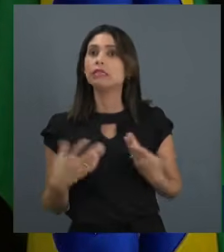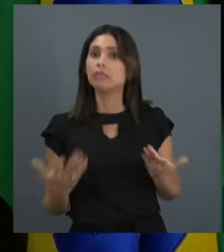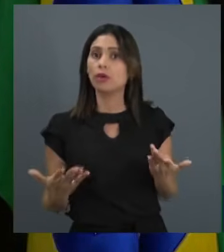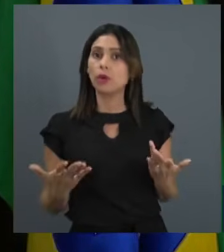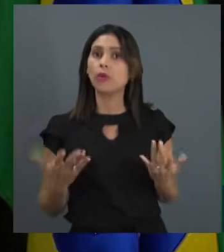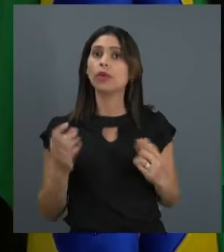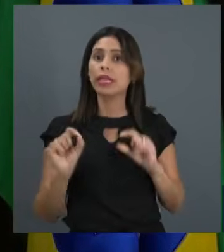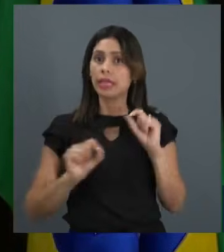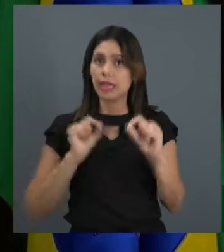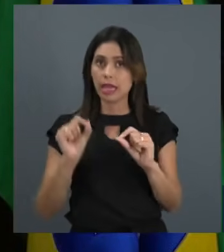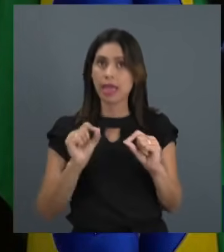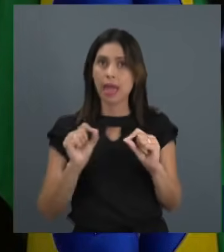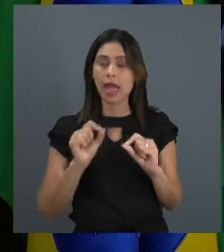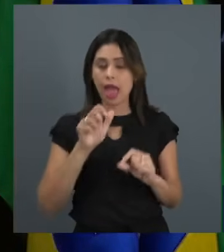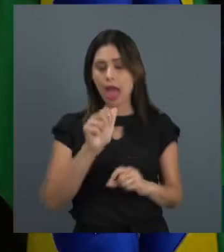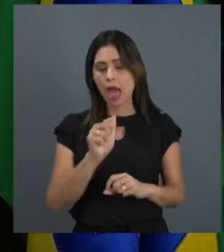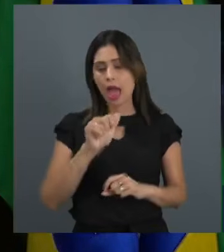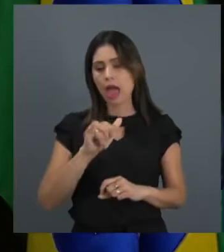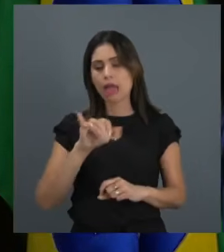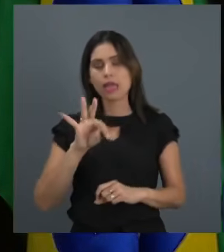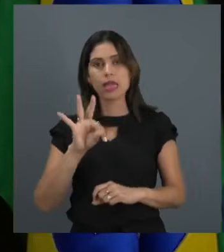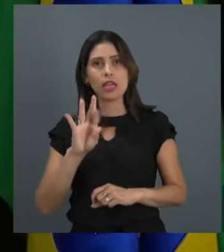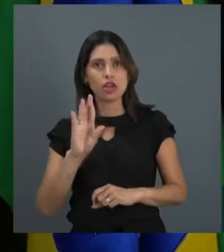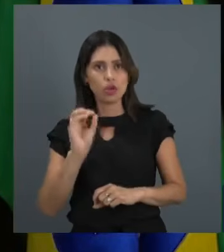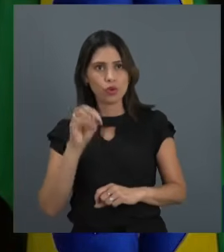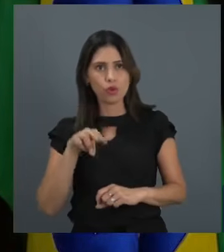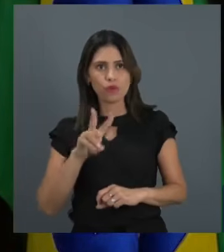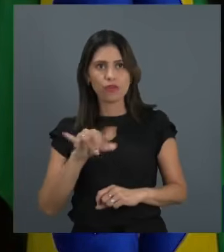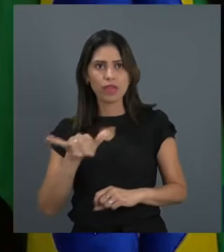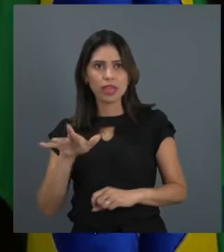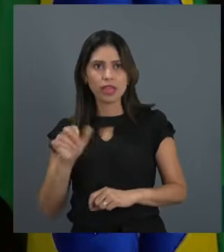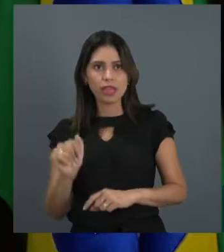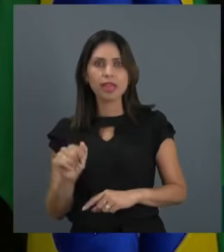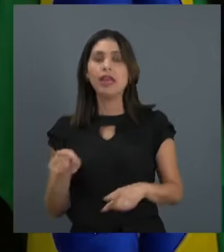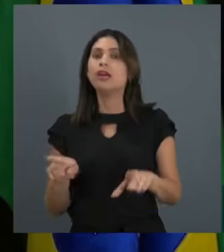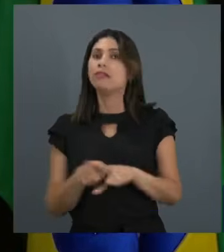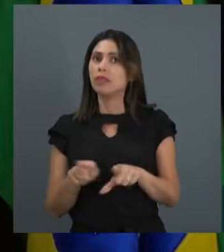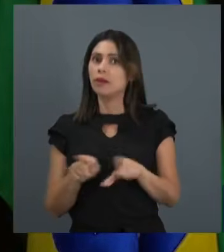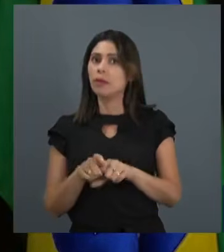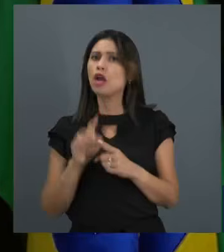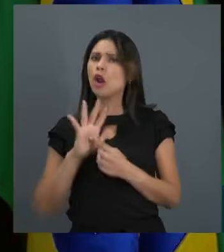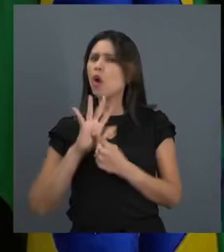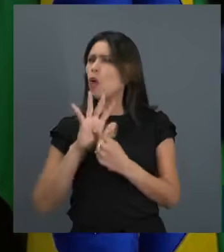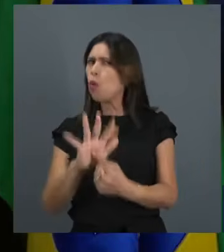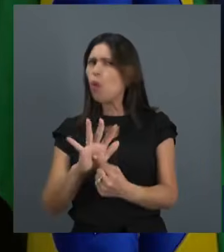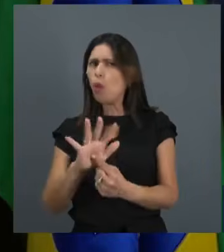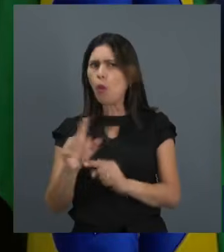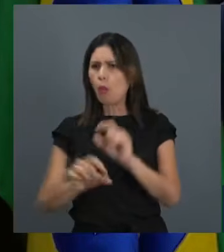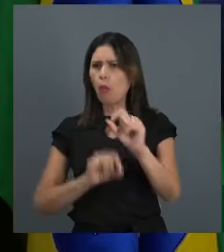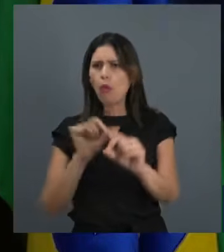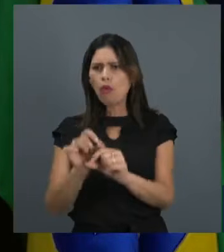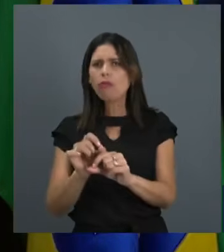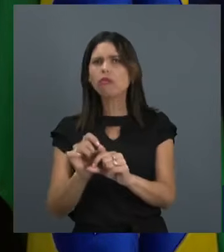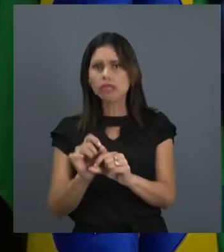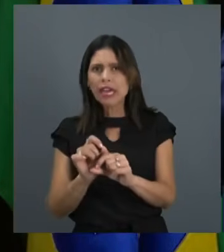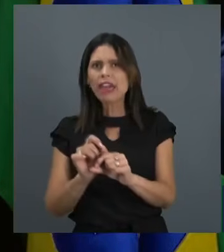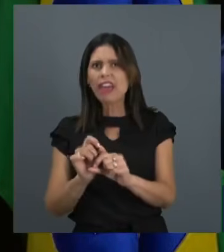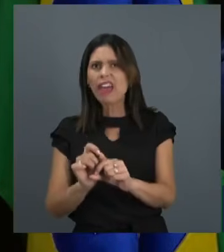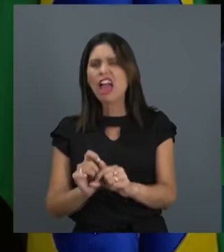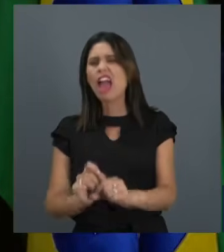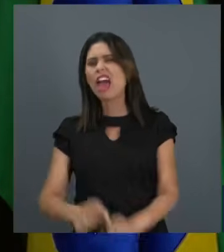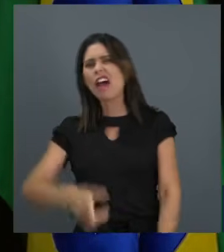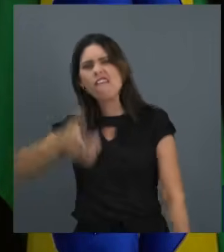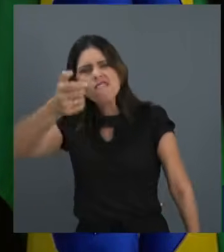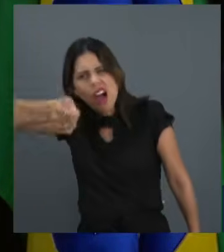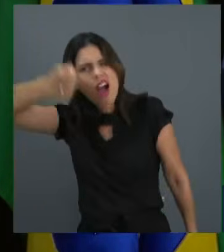pelos juízes Ayrton Vieira e Marco Antônio Vargas era de literalmente, abro aspas, ferrar,